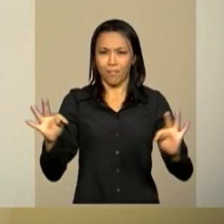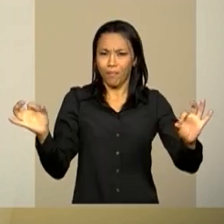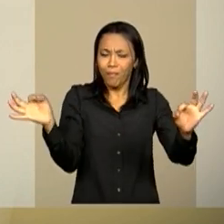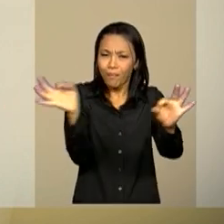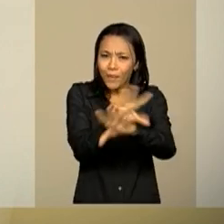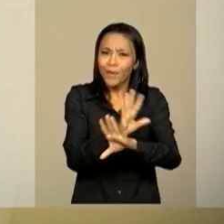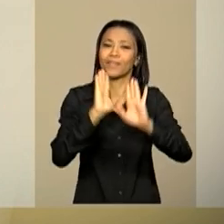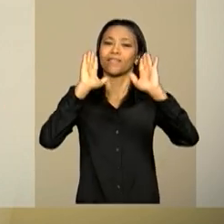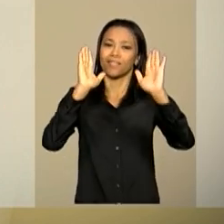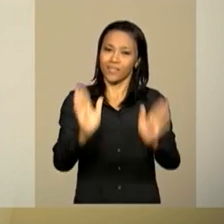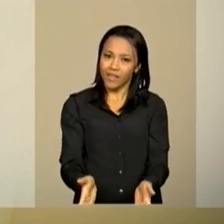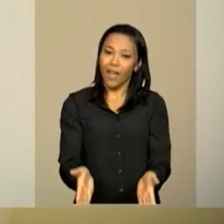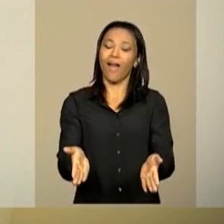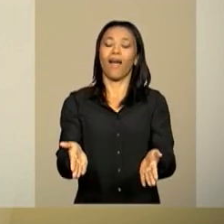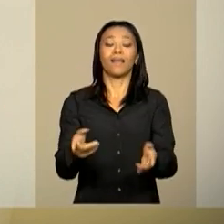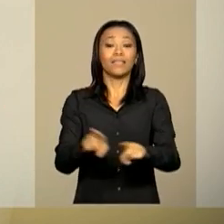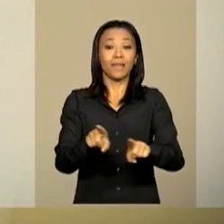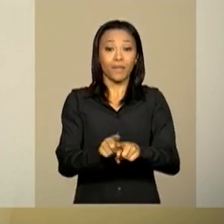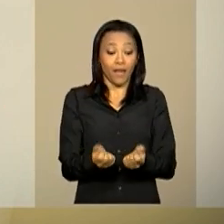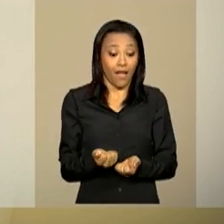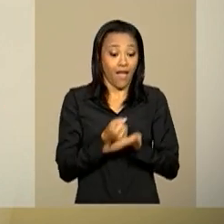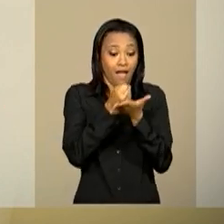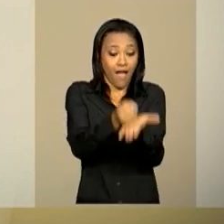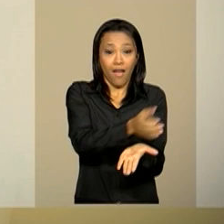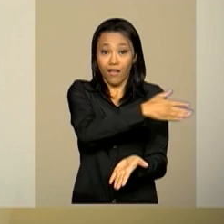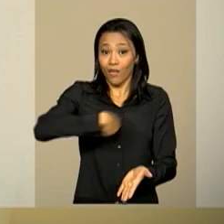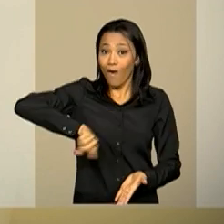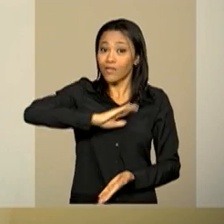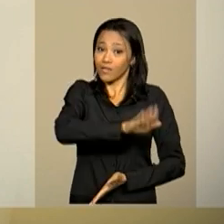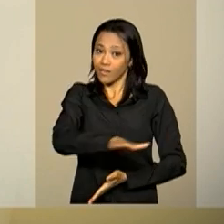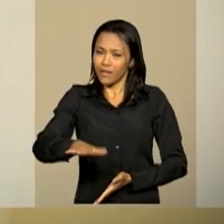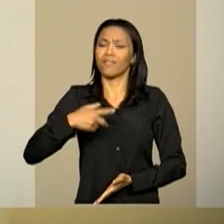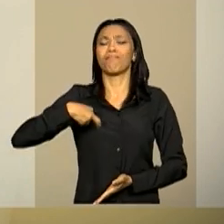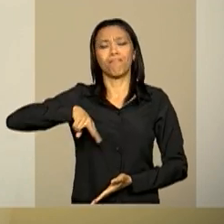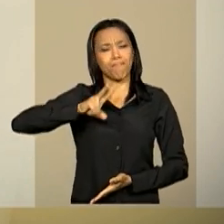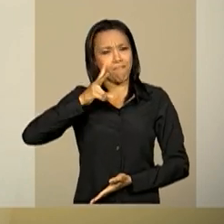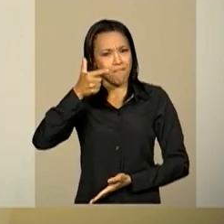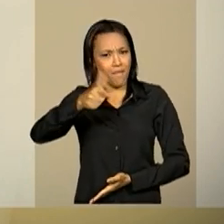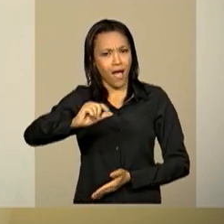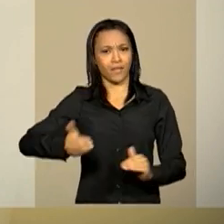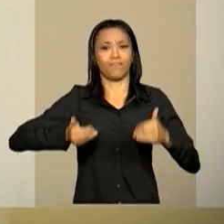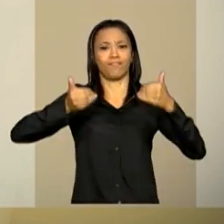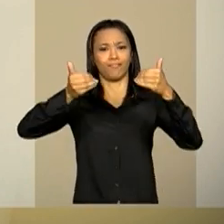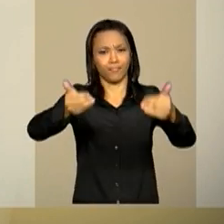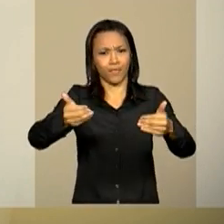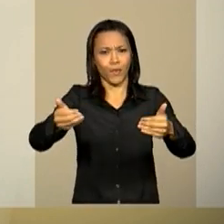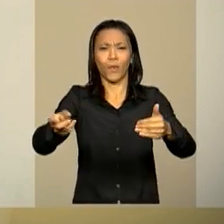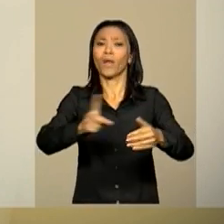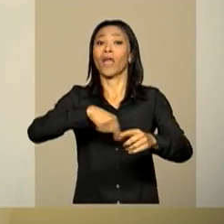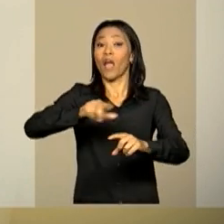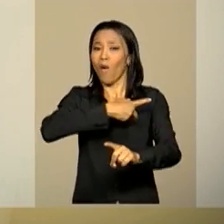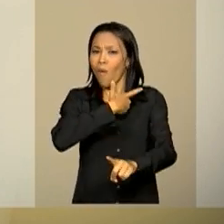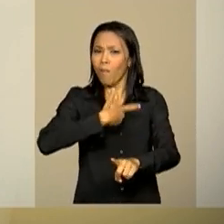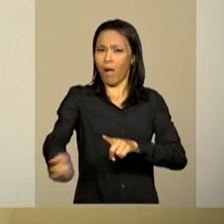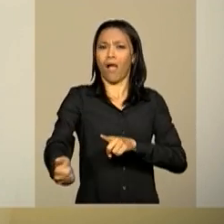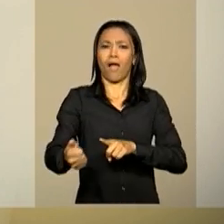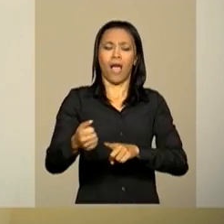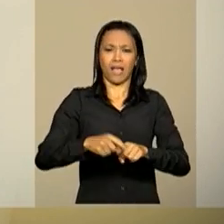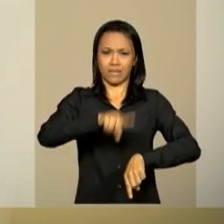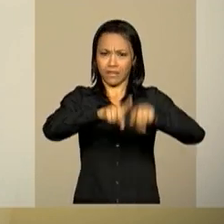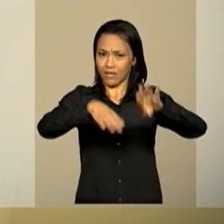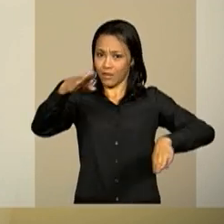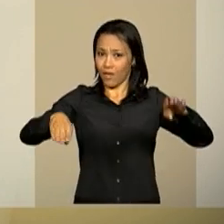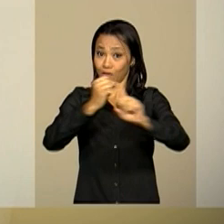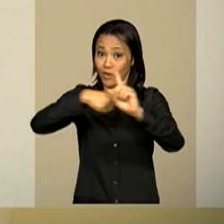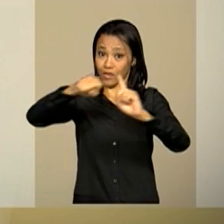prontas e atendendo as nossas crianças nós vamos avançar ainda mais no combate às desigualdades em nosso